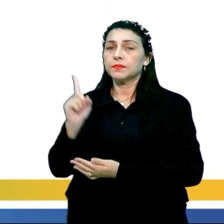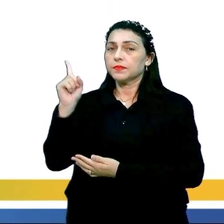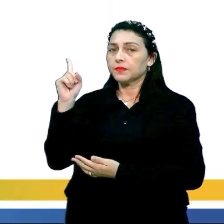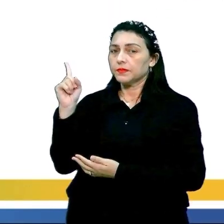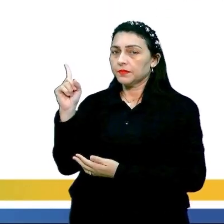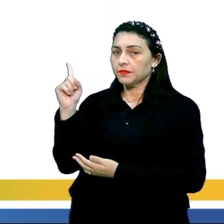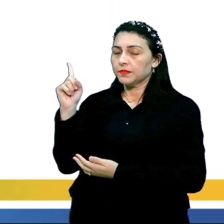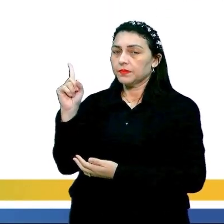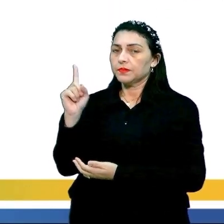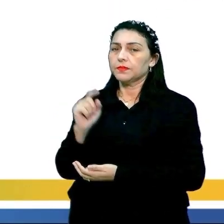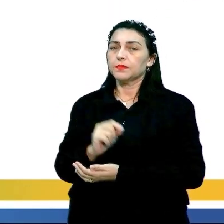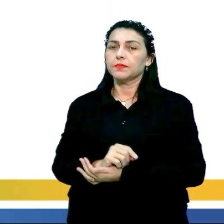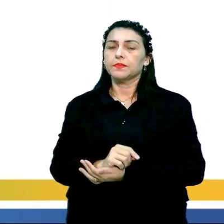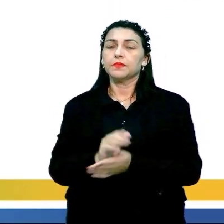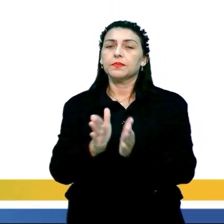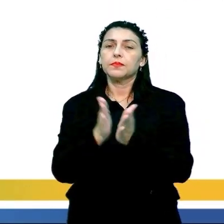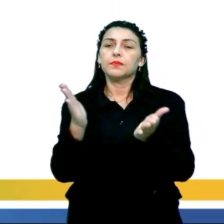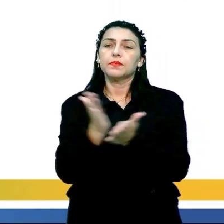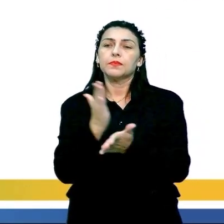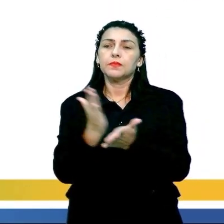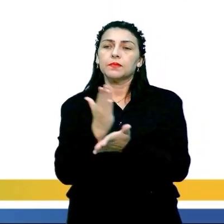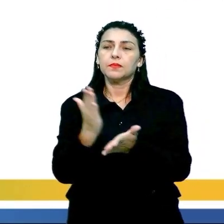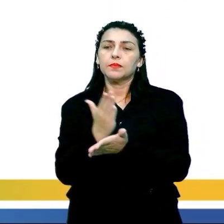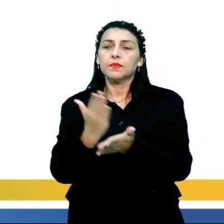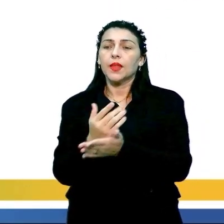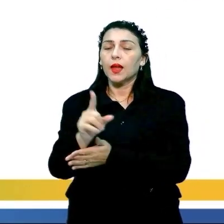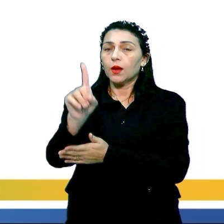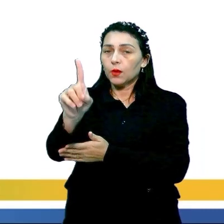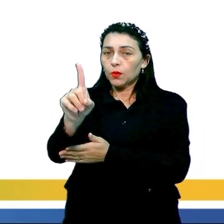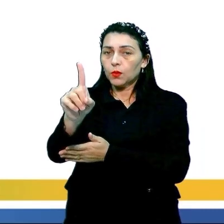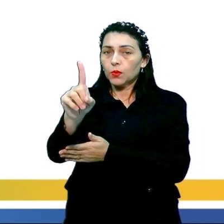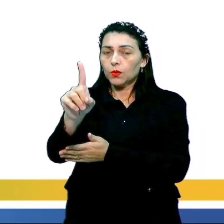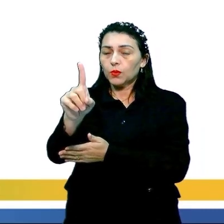essa atividade que está no caderno